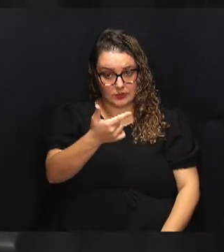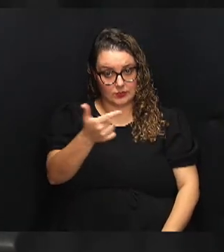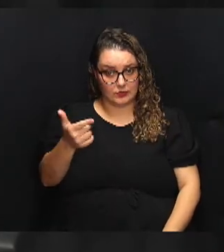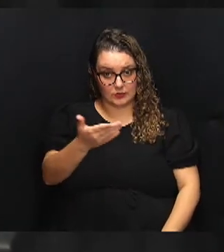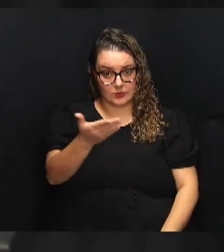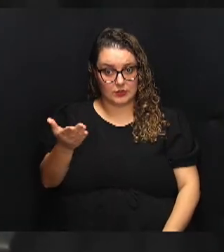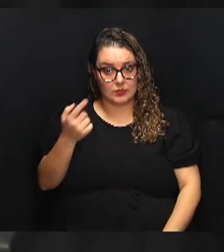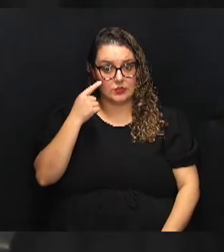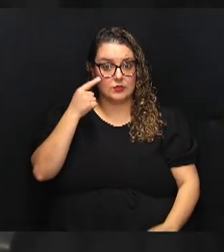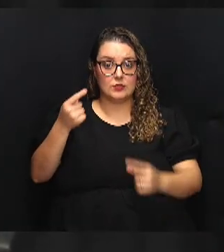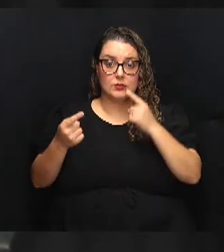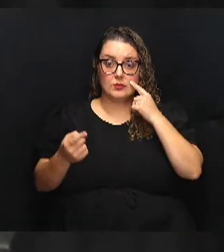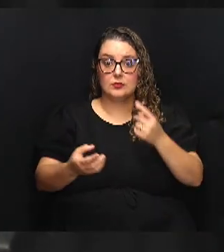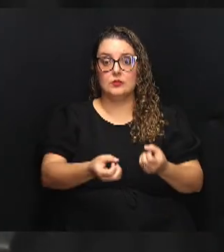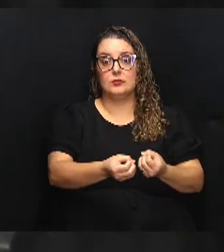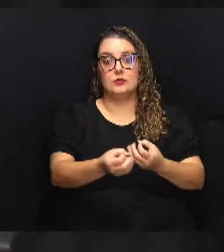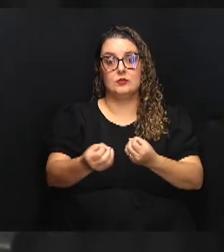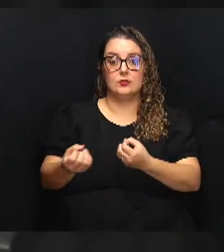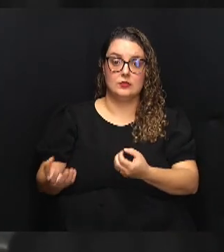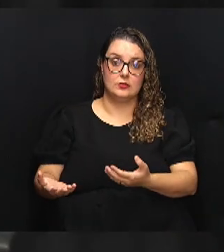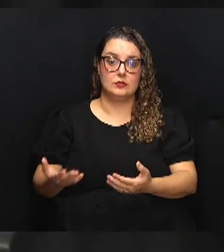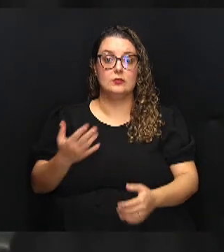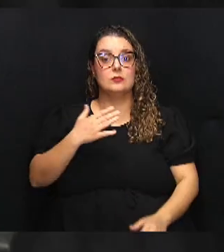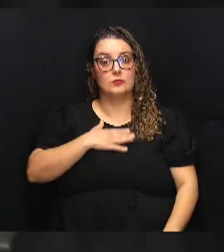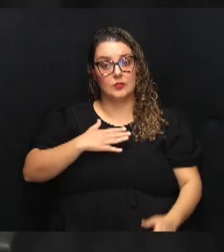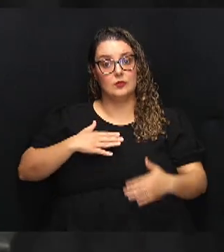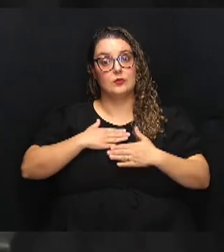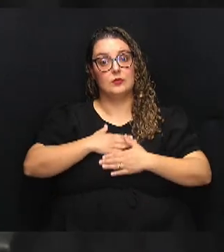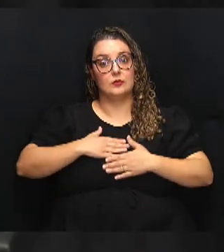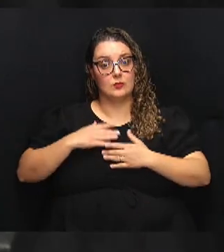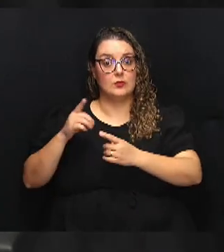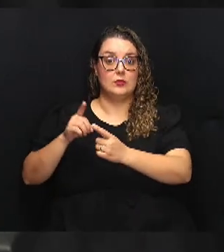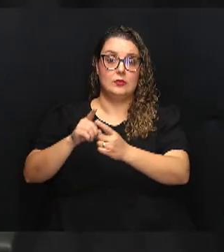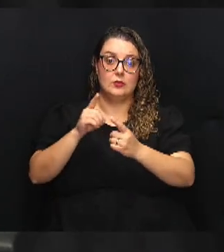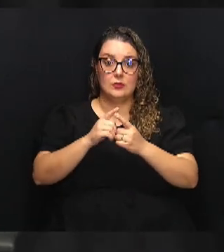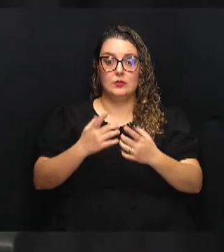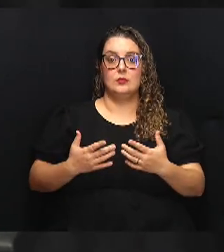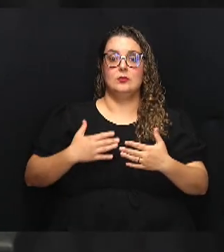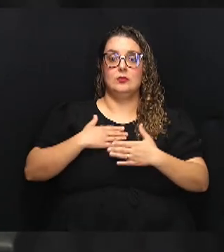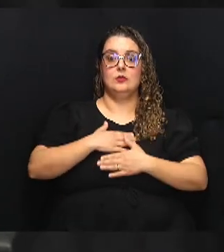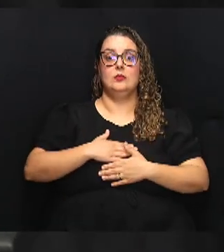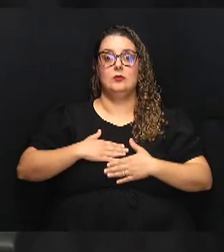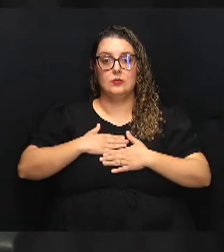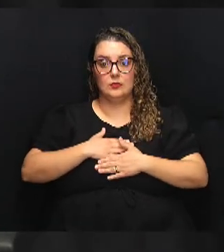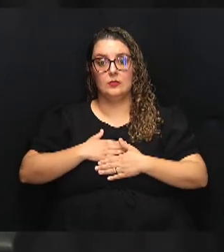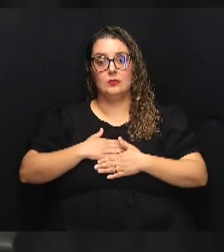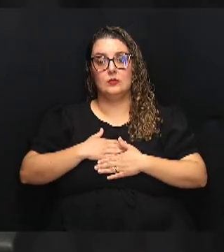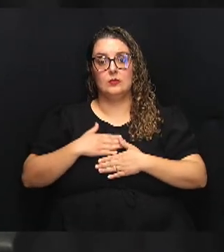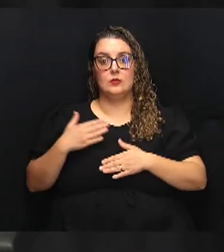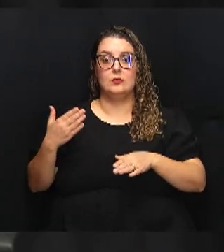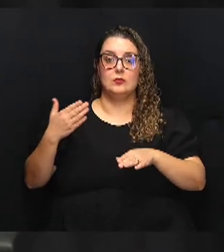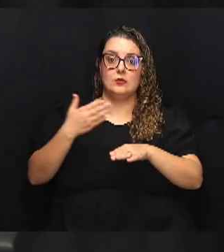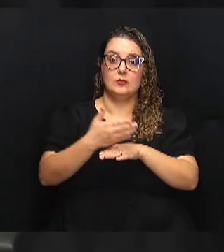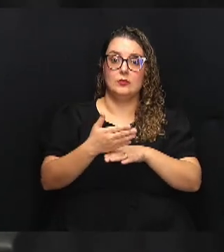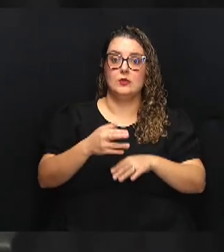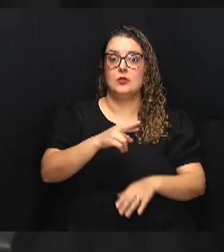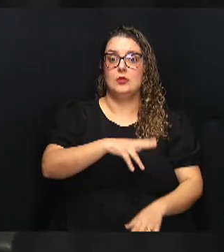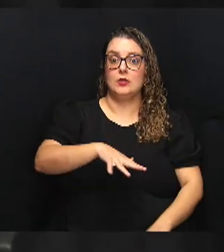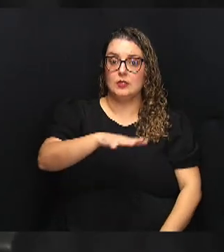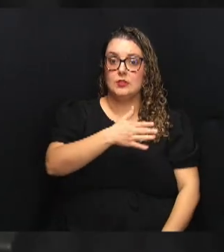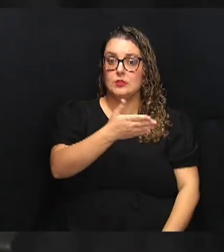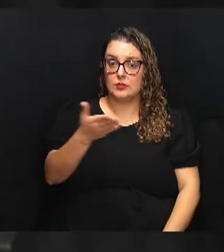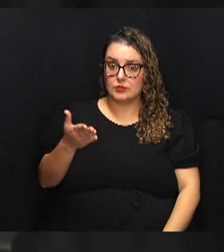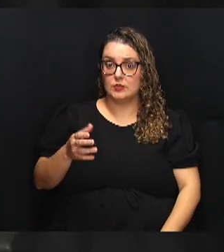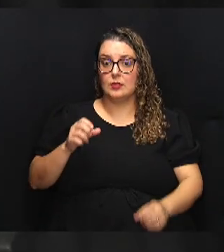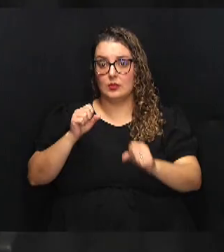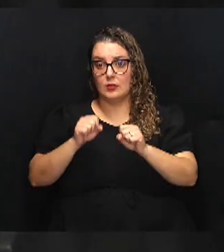ideias, de informações. E para mim é um prazer poder atendê-los, prazer poder ir até a região de vocês,